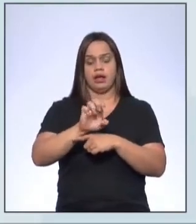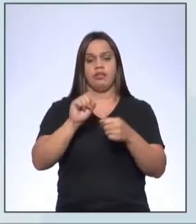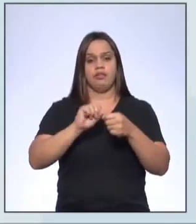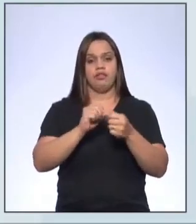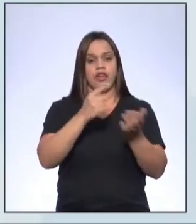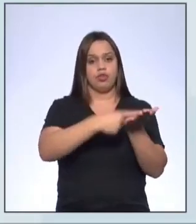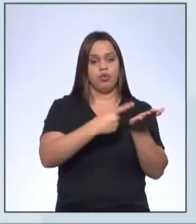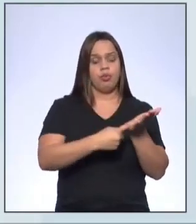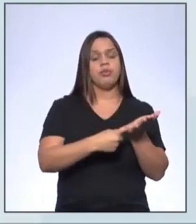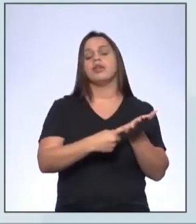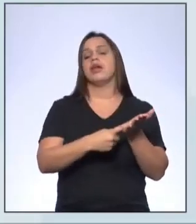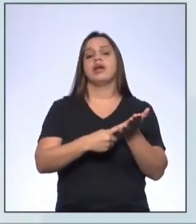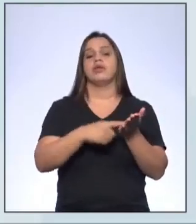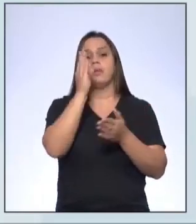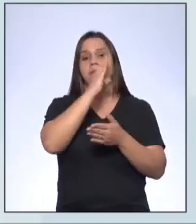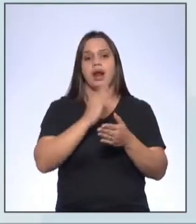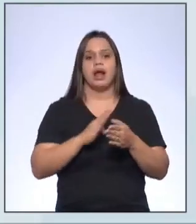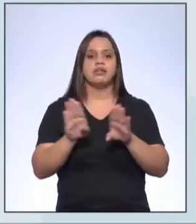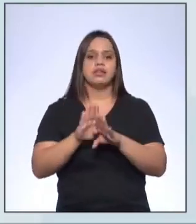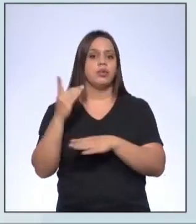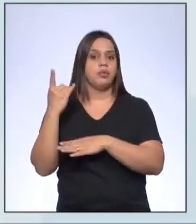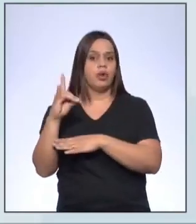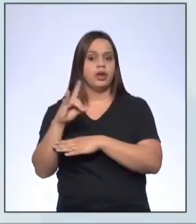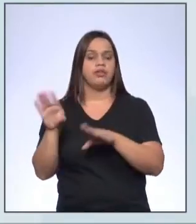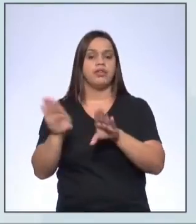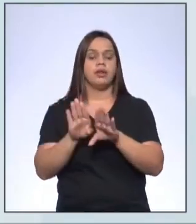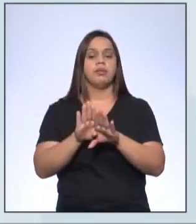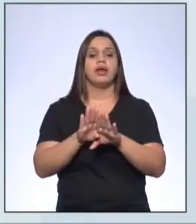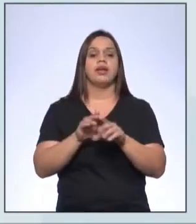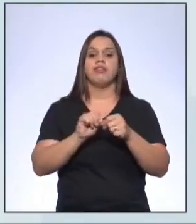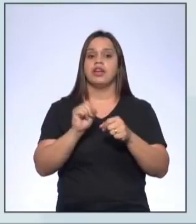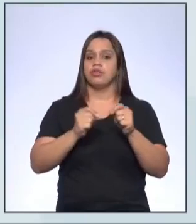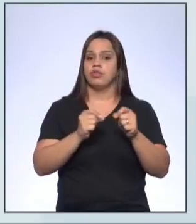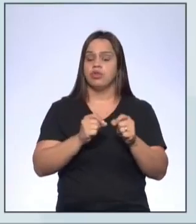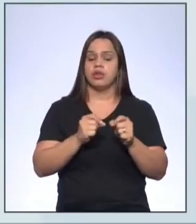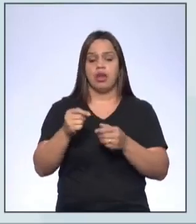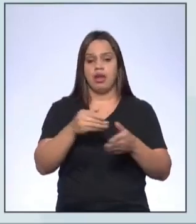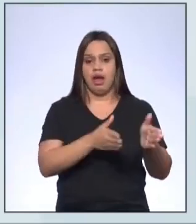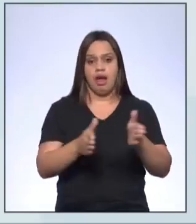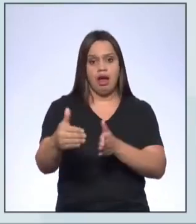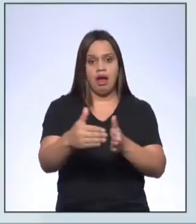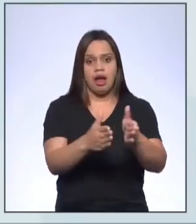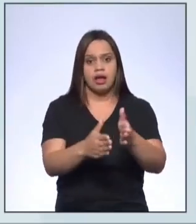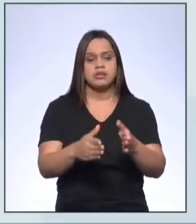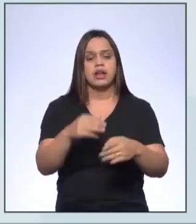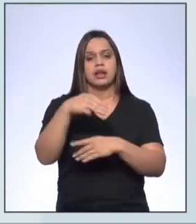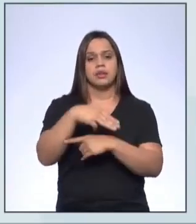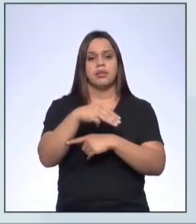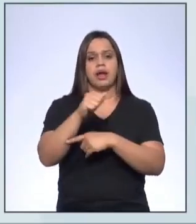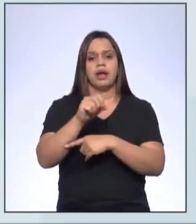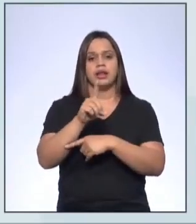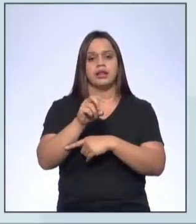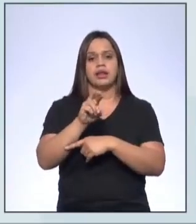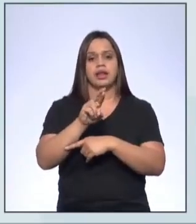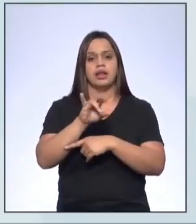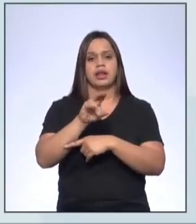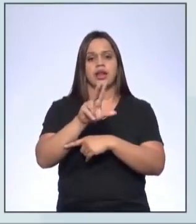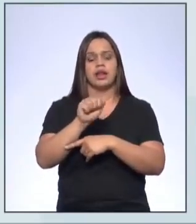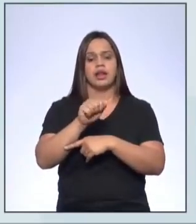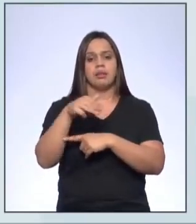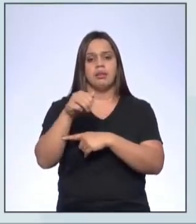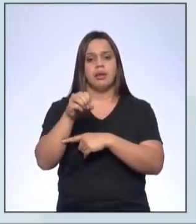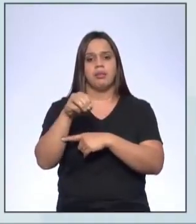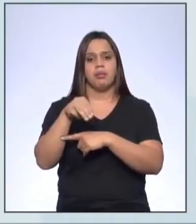Brasil e Bolívia, né, em troca da construção da estrada Madeira e Mamoré. Tá? E nós tivemos aí o processo de início